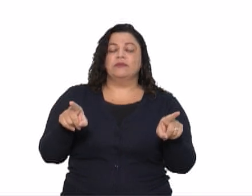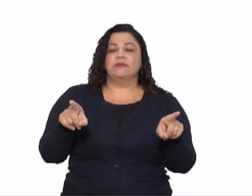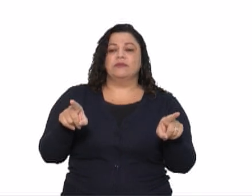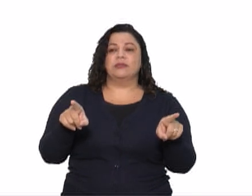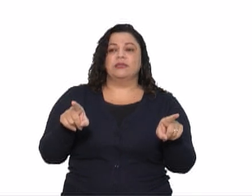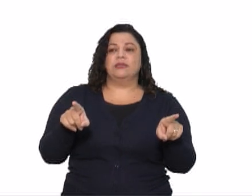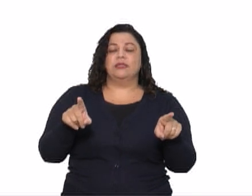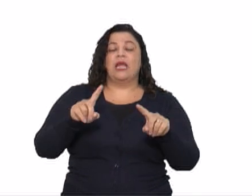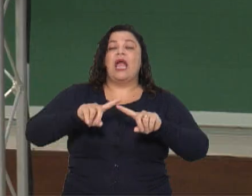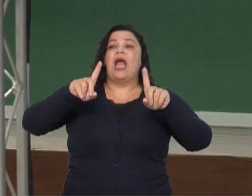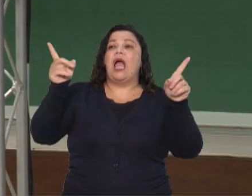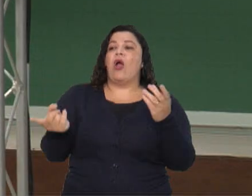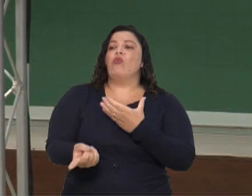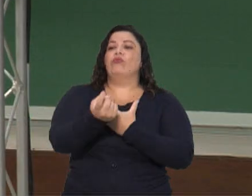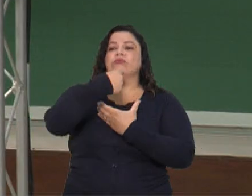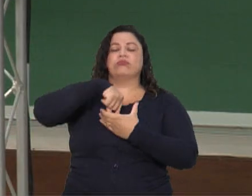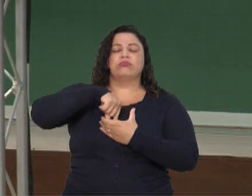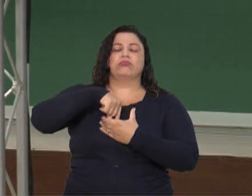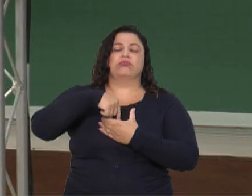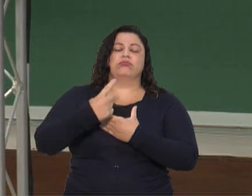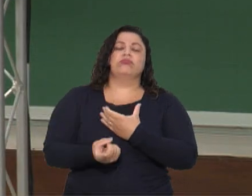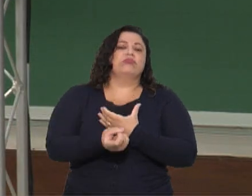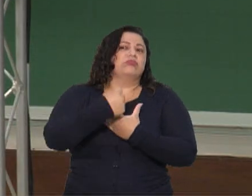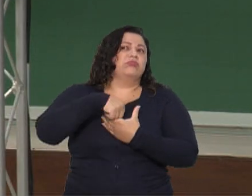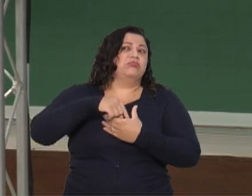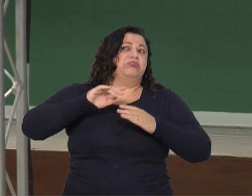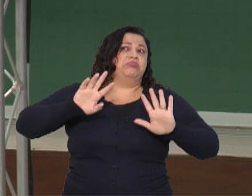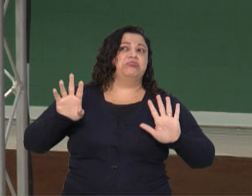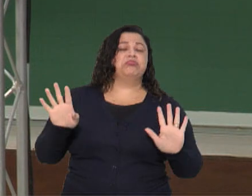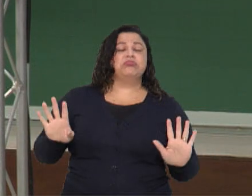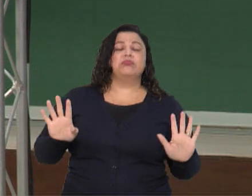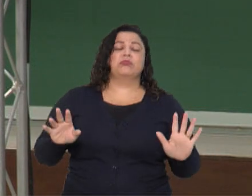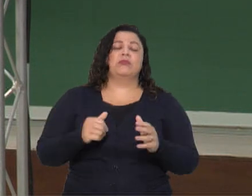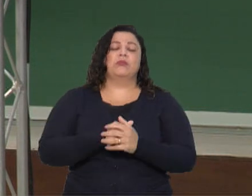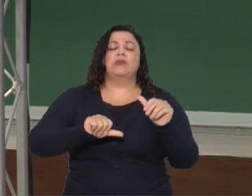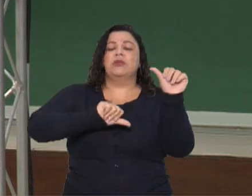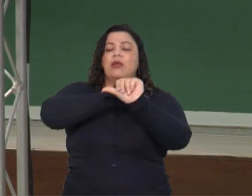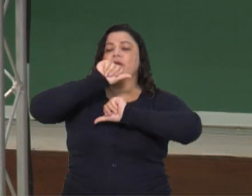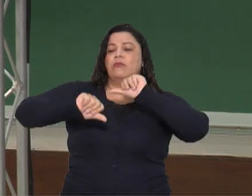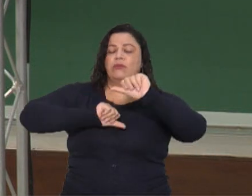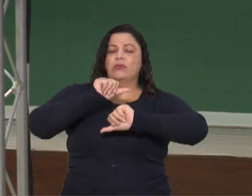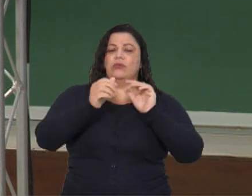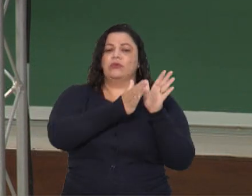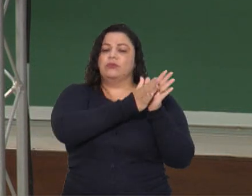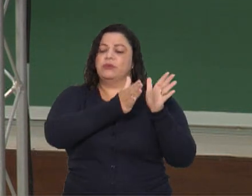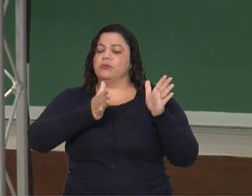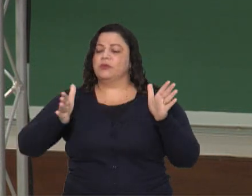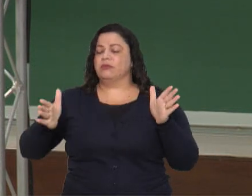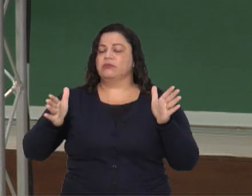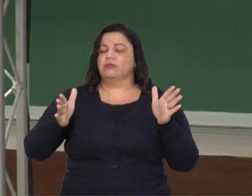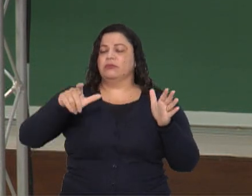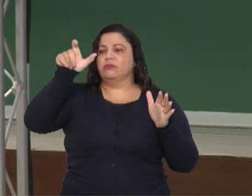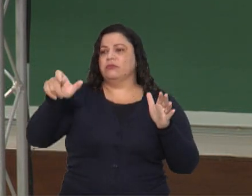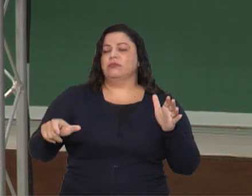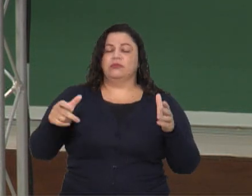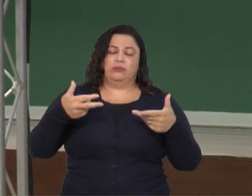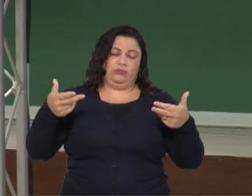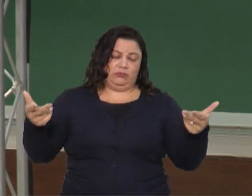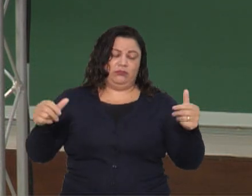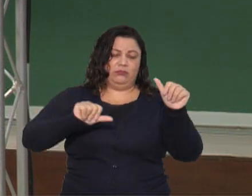subjetivo. Então, com subjetivo, eu quero dizer que ele muda de acordo com o período, de acordo com a pessoa.